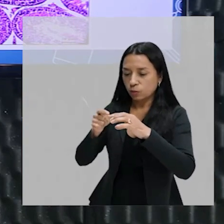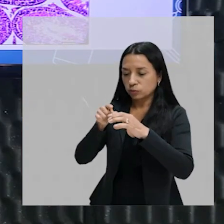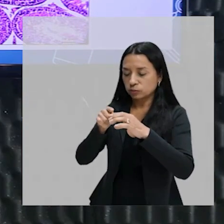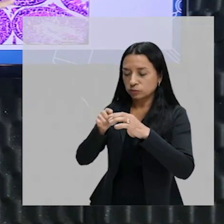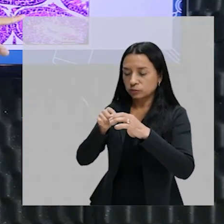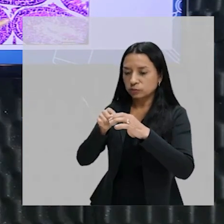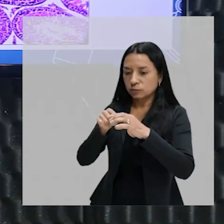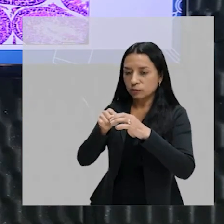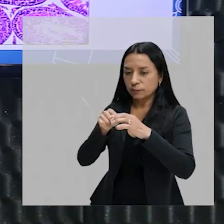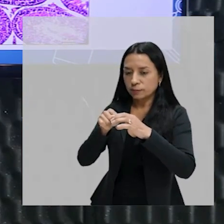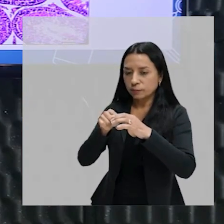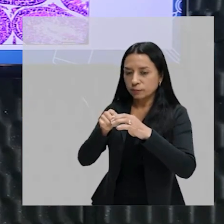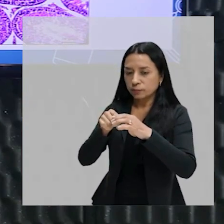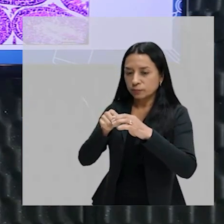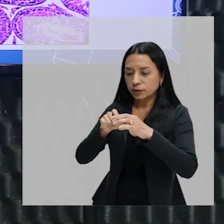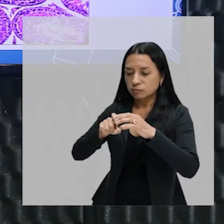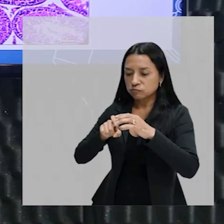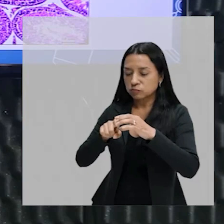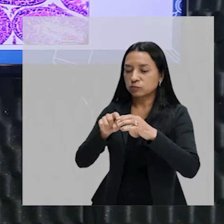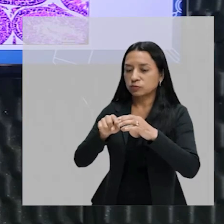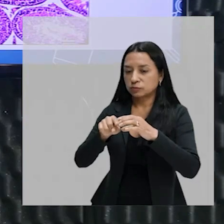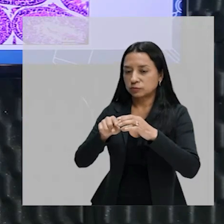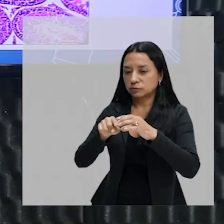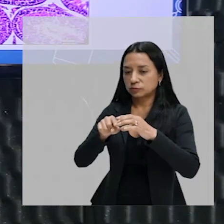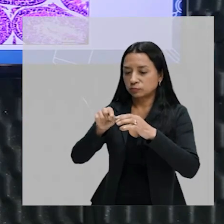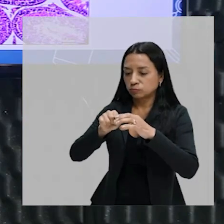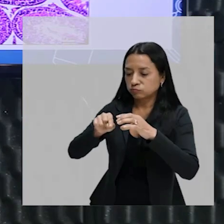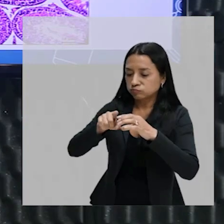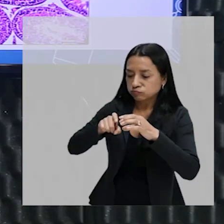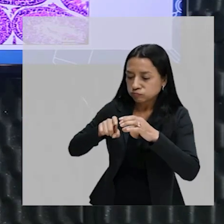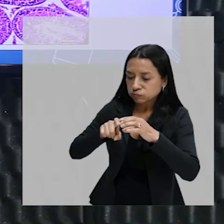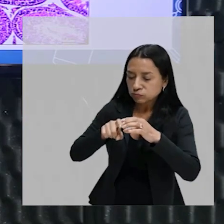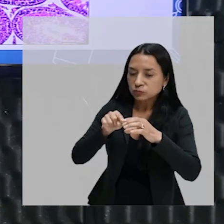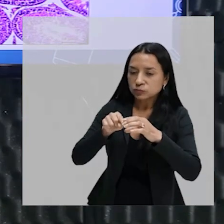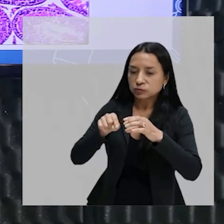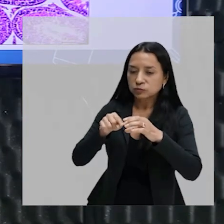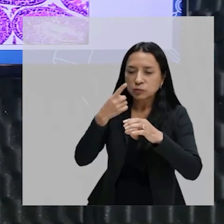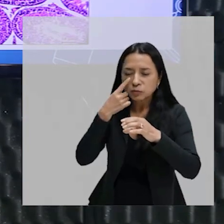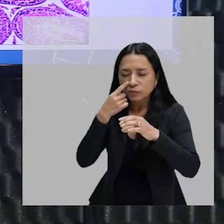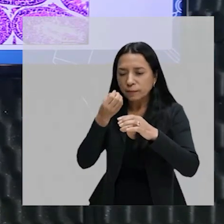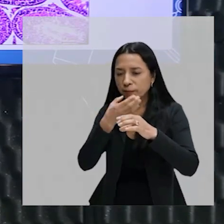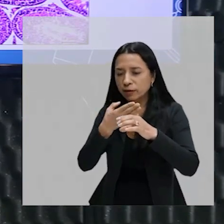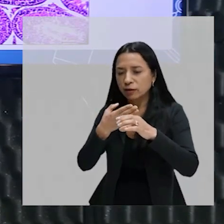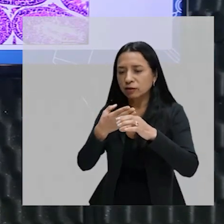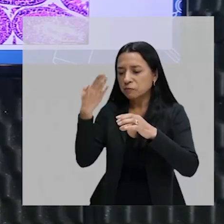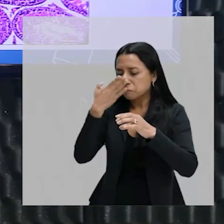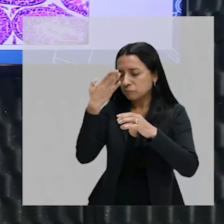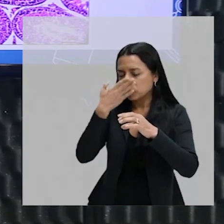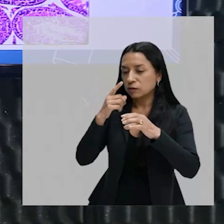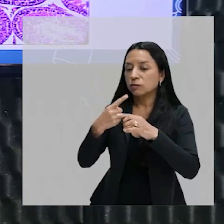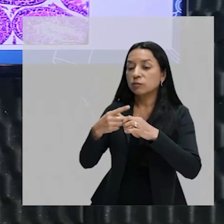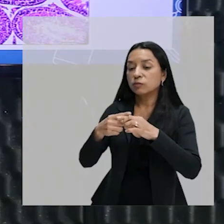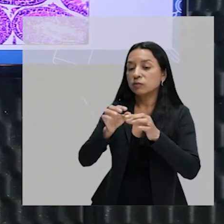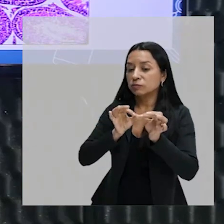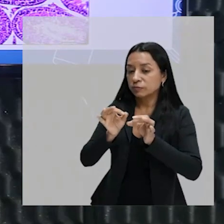encontrar os espermatozoides que foram produzidos tá aqui não dá para ver bem Porque durante o processo de